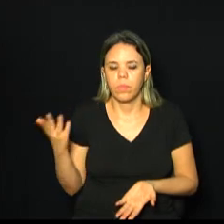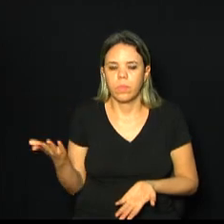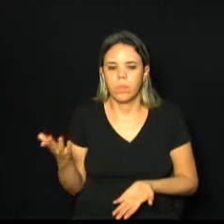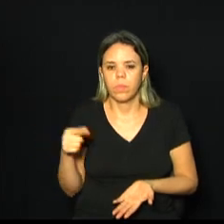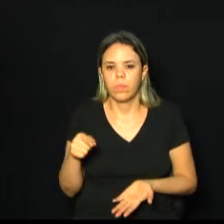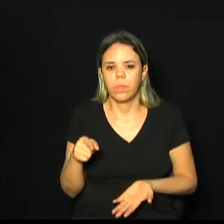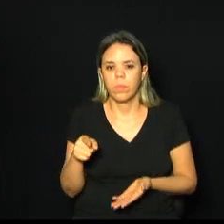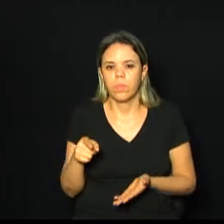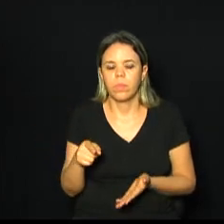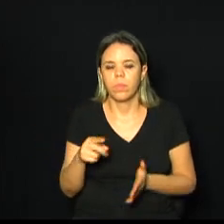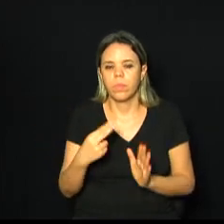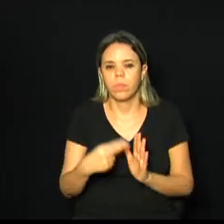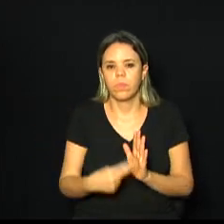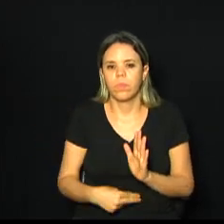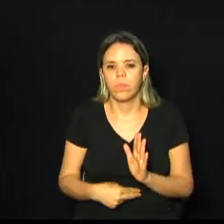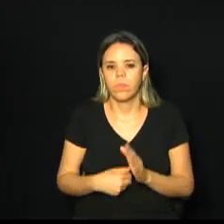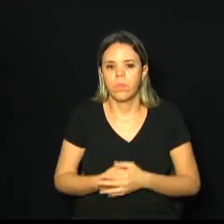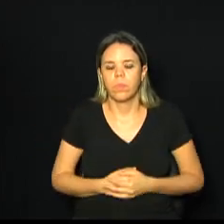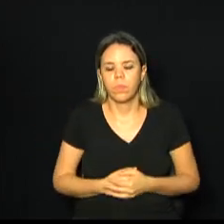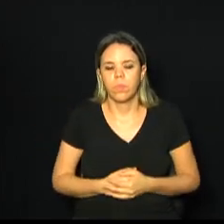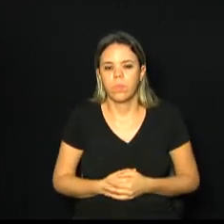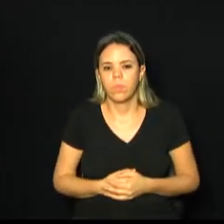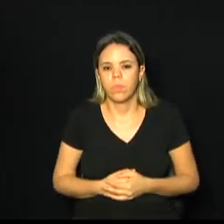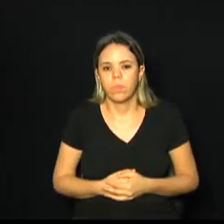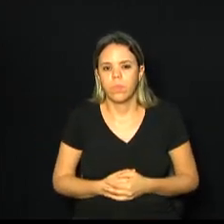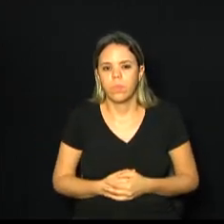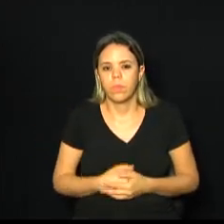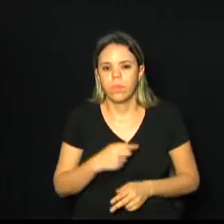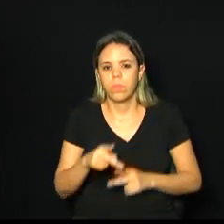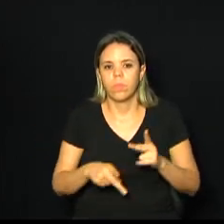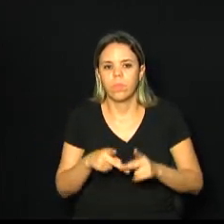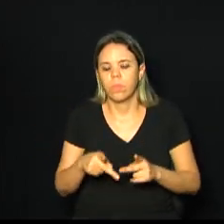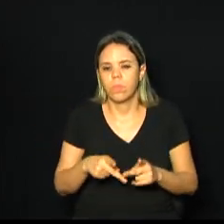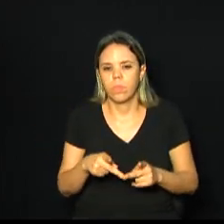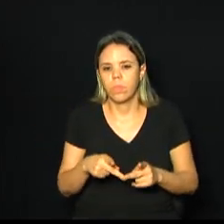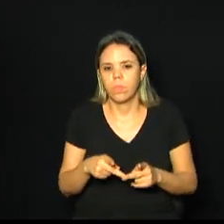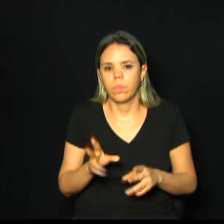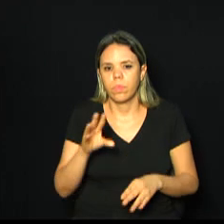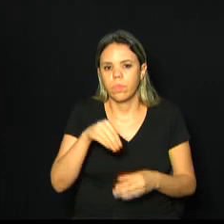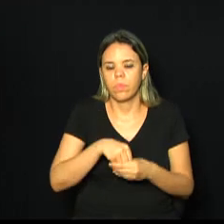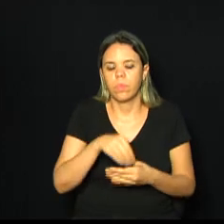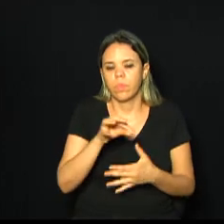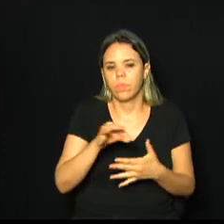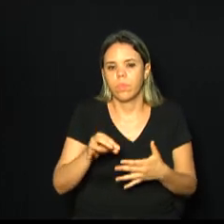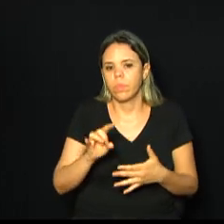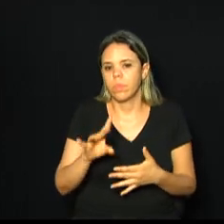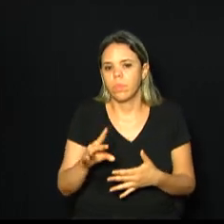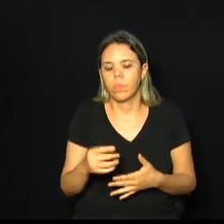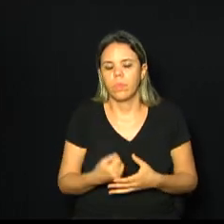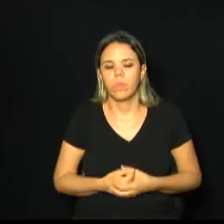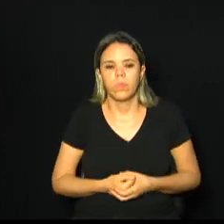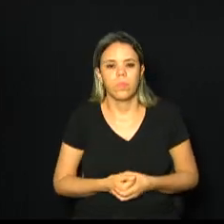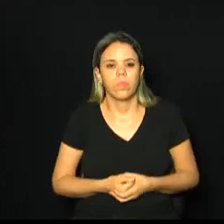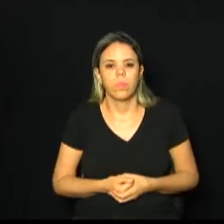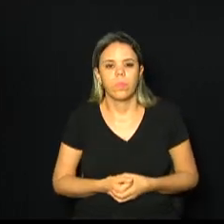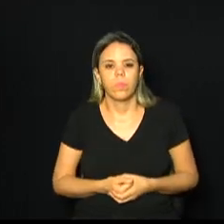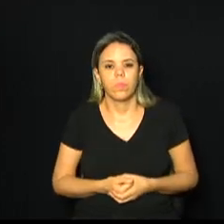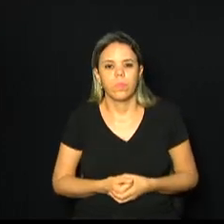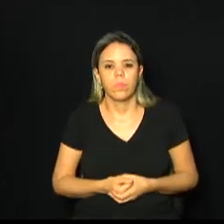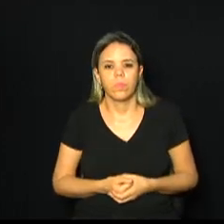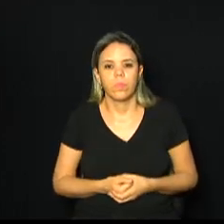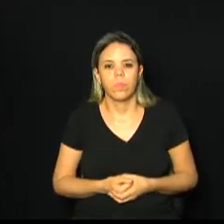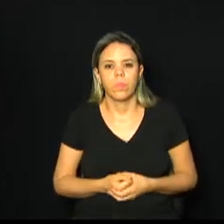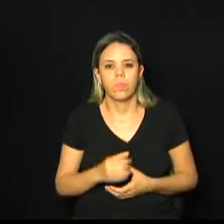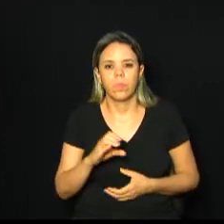você lista os dados da pessoa, ela vem dentro de um conjunto, não vem só ela, vem dentro de um conjunto, filtradas por